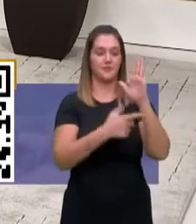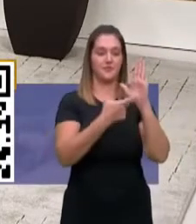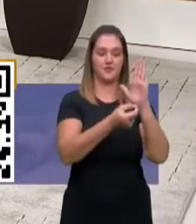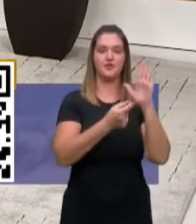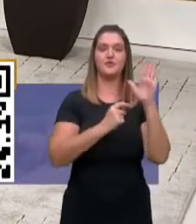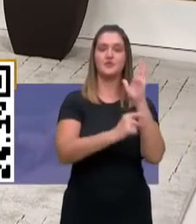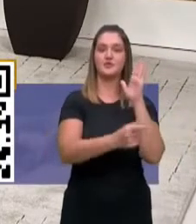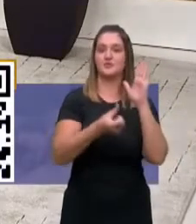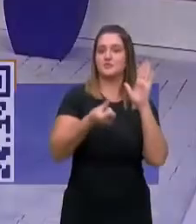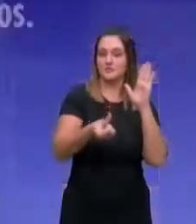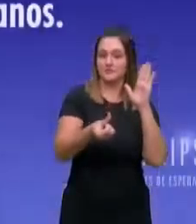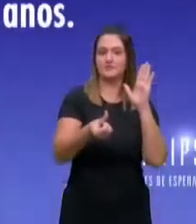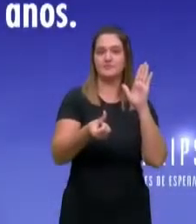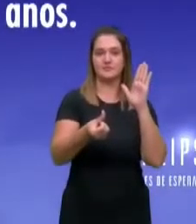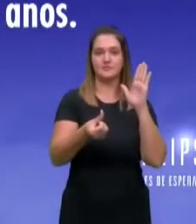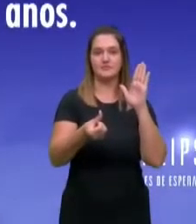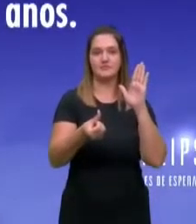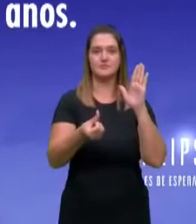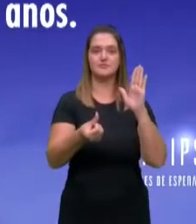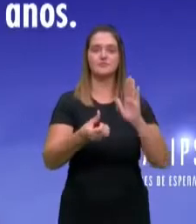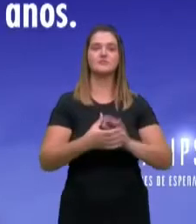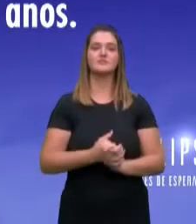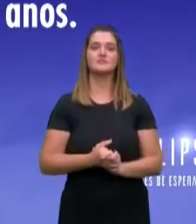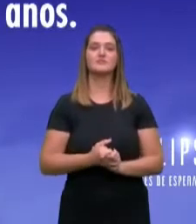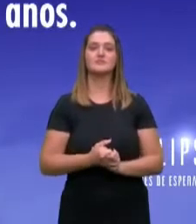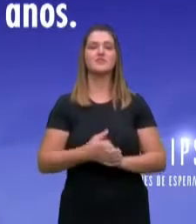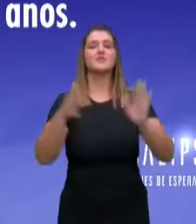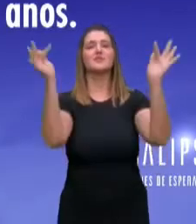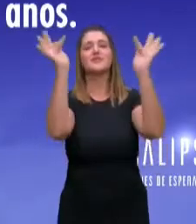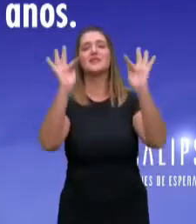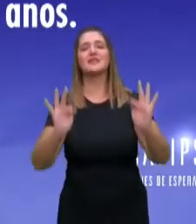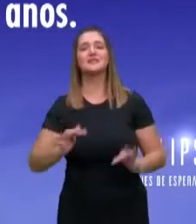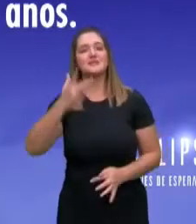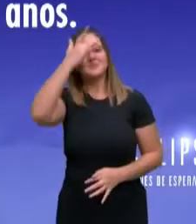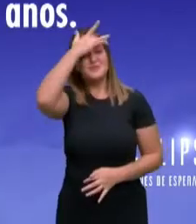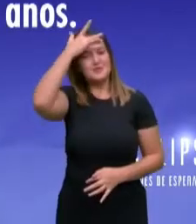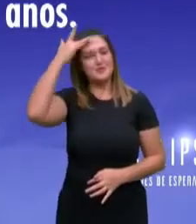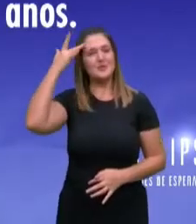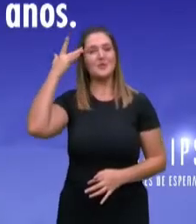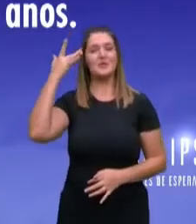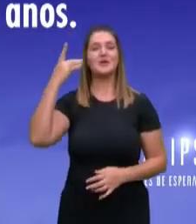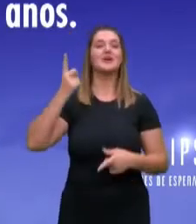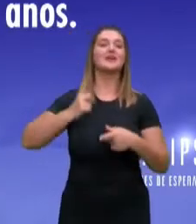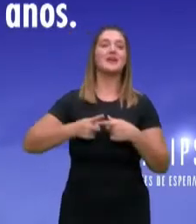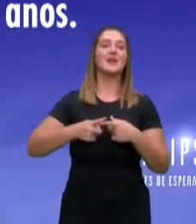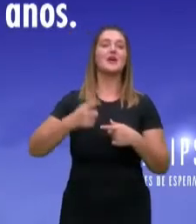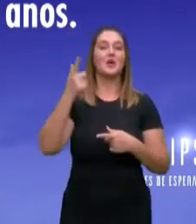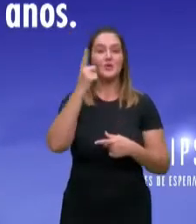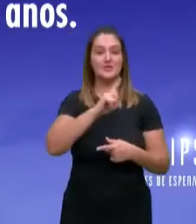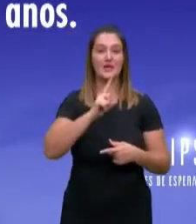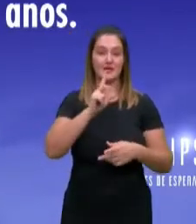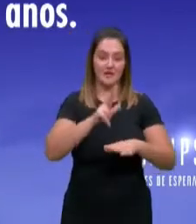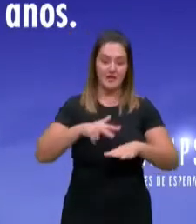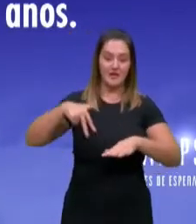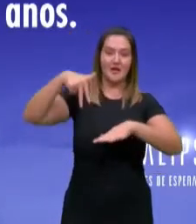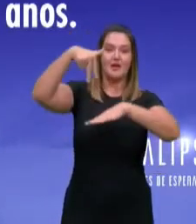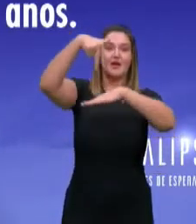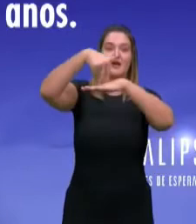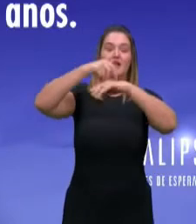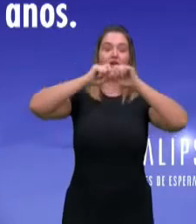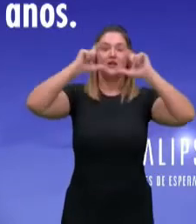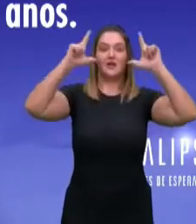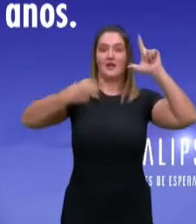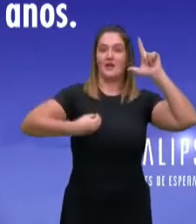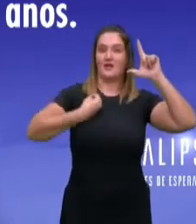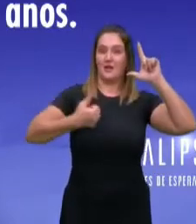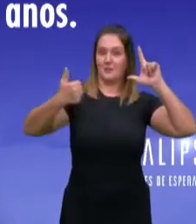versículo 6. 20, verso 6. Bem-aventurado e santo é aquele que tem parte na primeira ressurreição. Sobre esses,